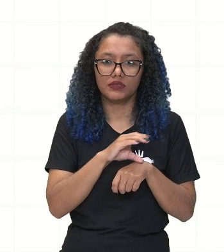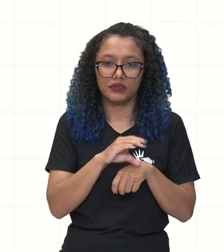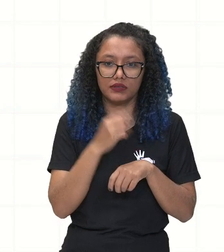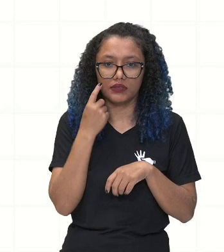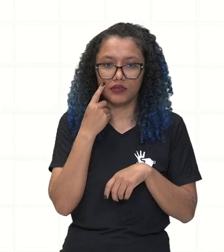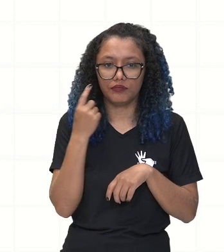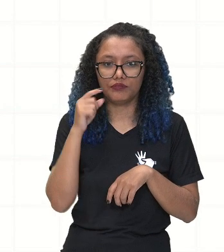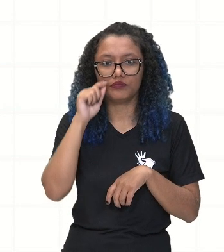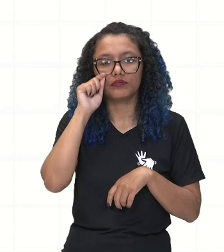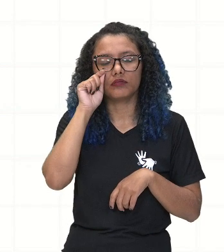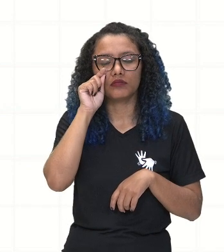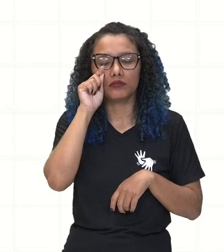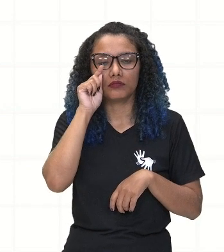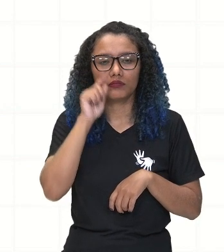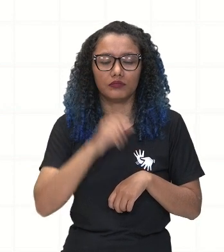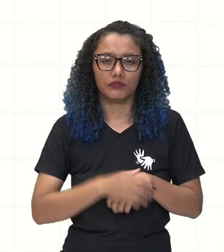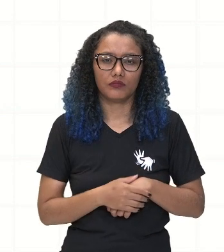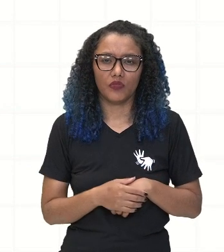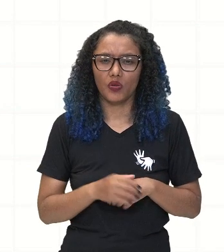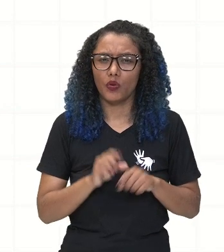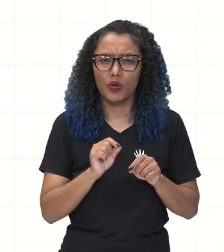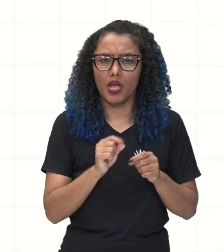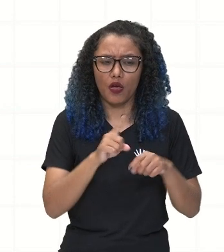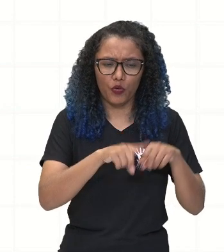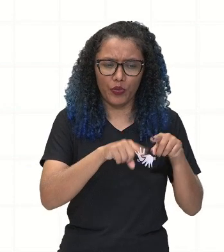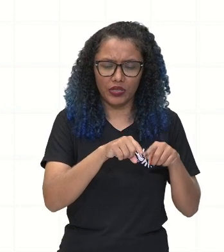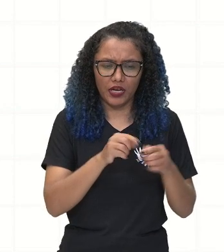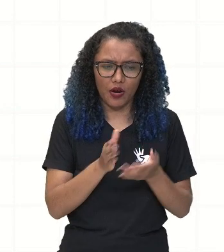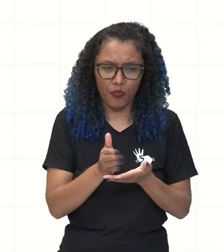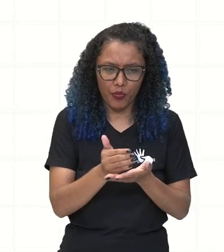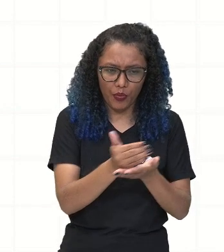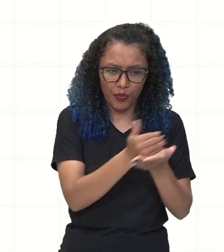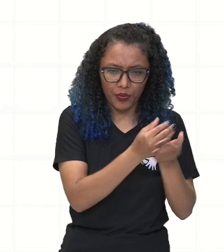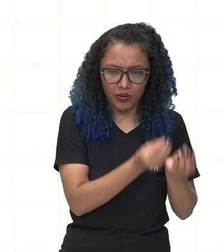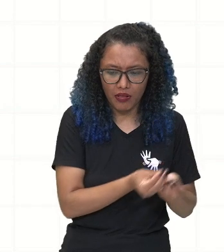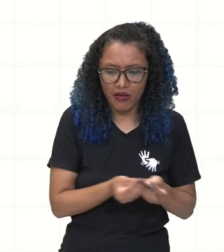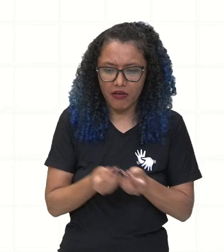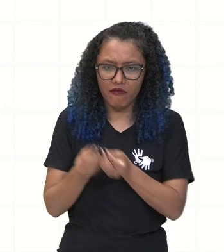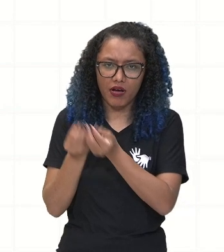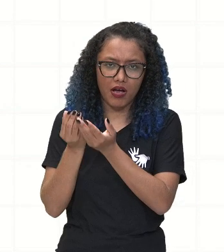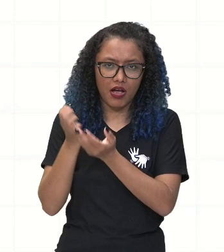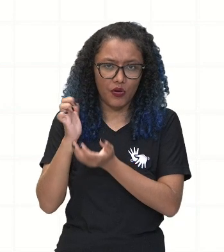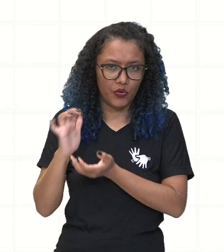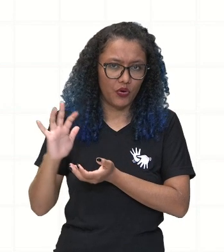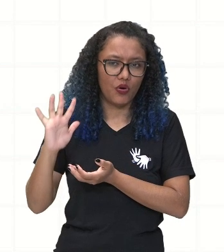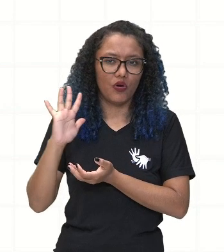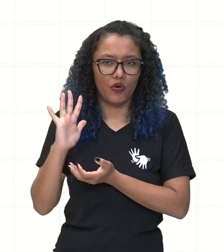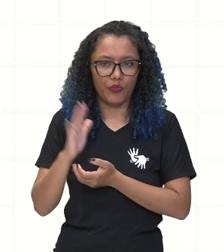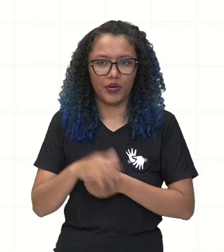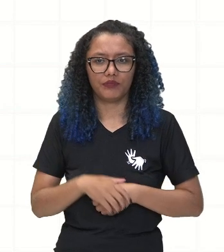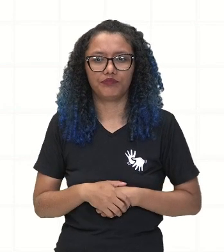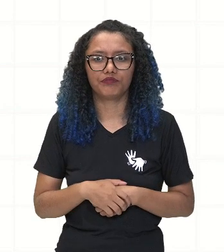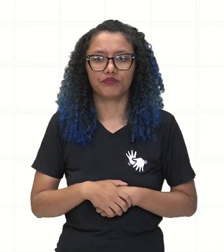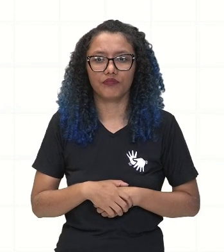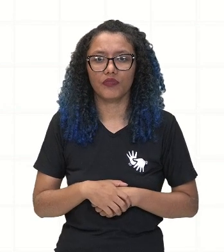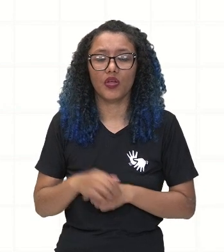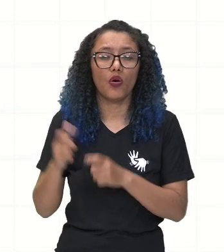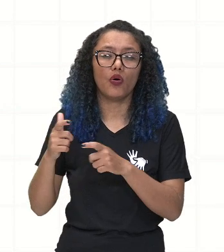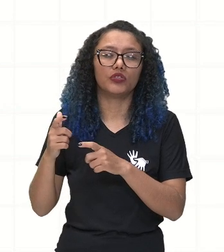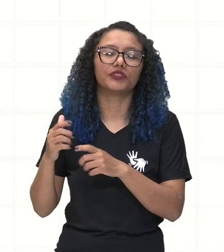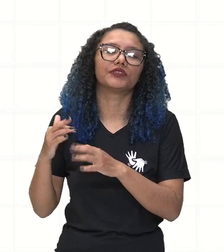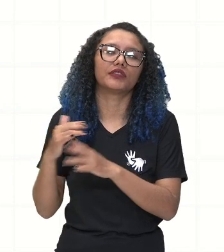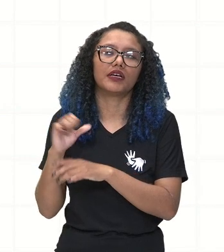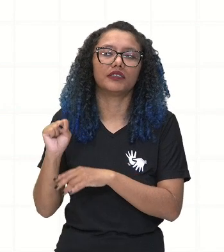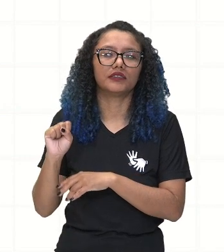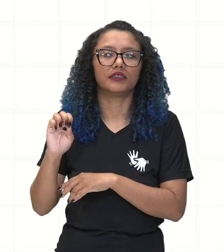que embarcavam mercadorias justamente para a Europa, certo? Aqui com sede em Sevilha. Qual era o